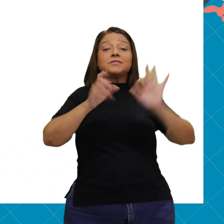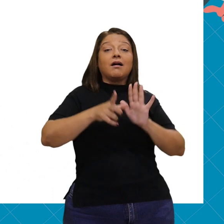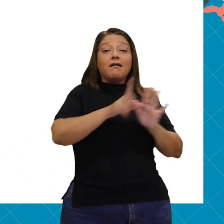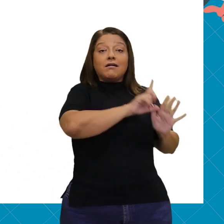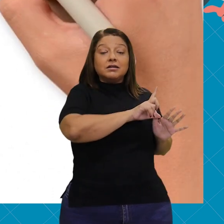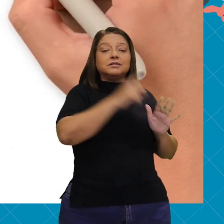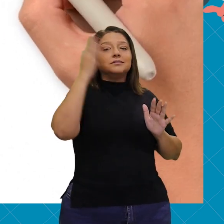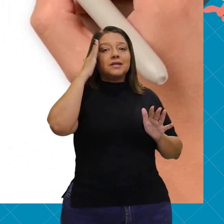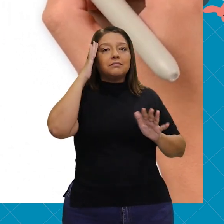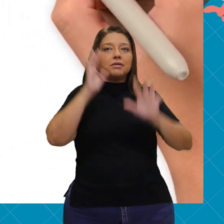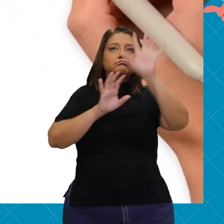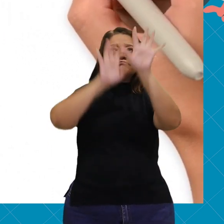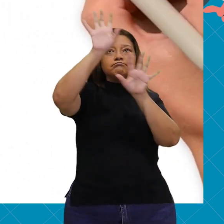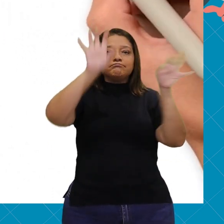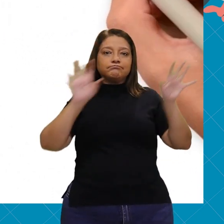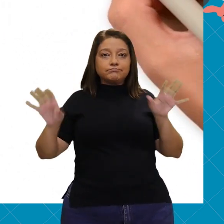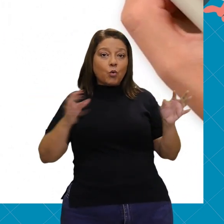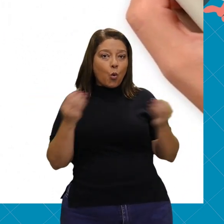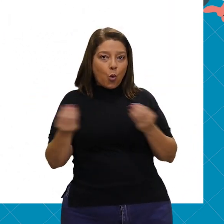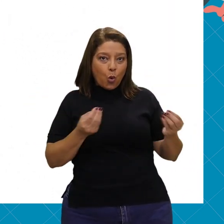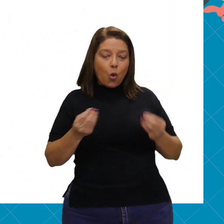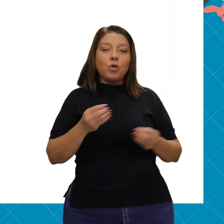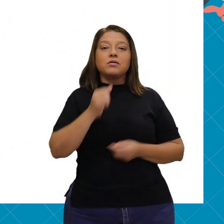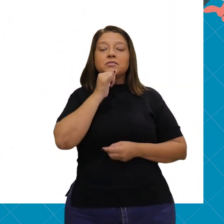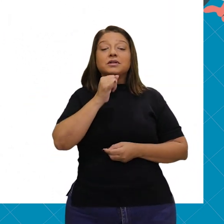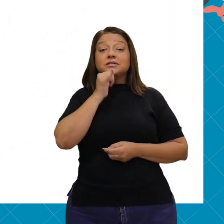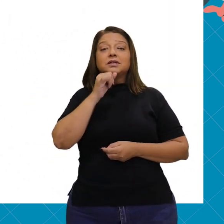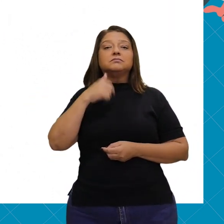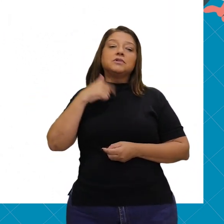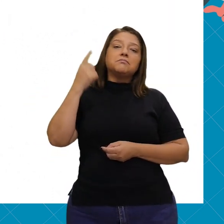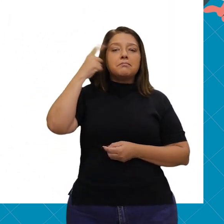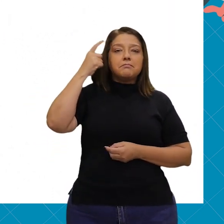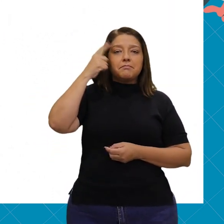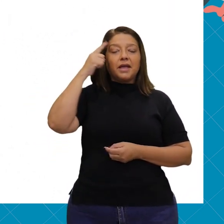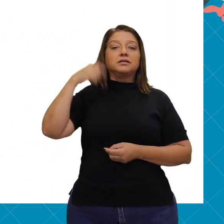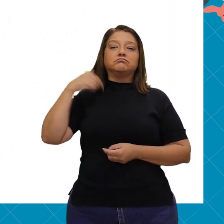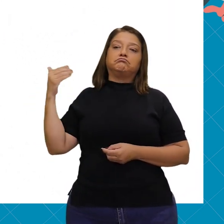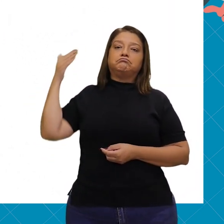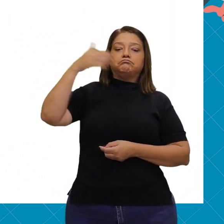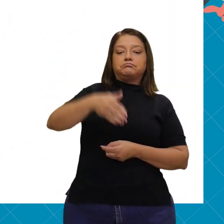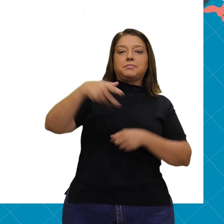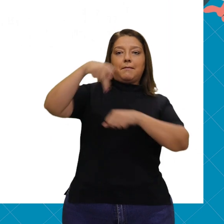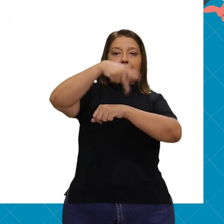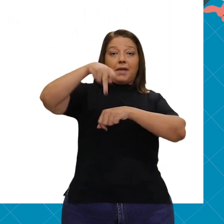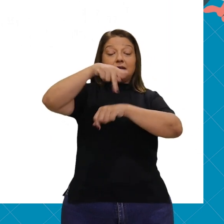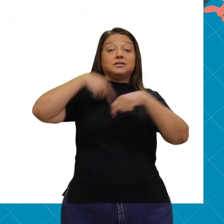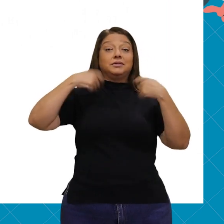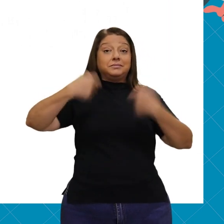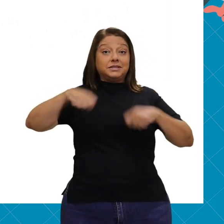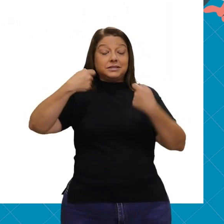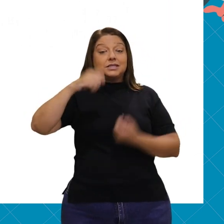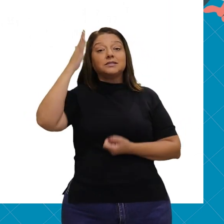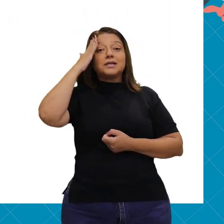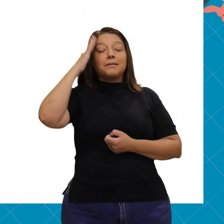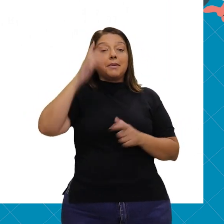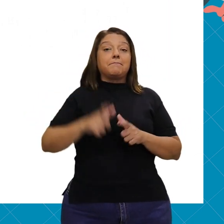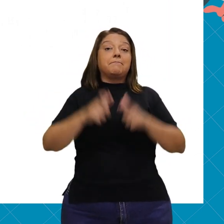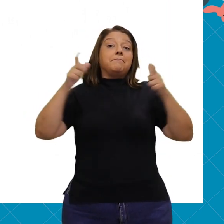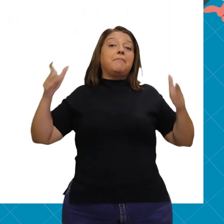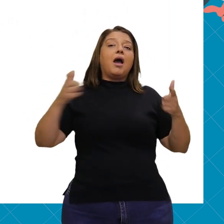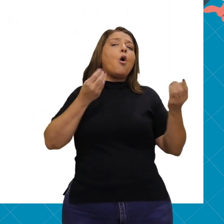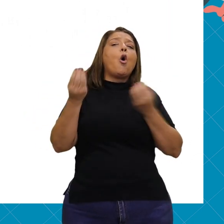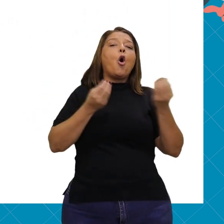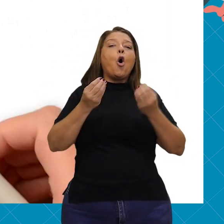um planejamento territorial ou regional. A partir do momento que você regionaliza um país, você passa a ter um entendimento muito maior